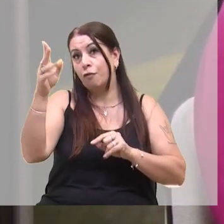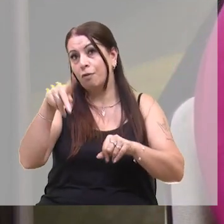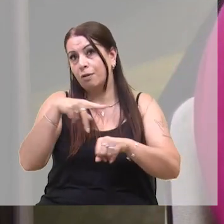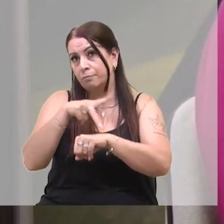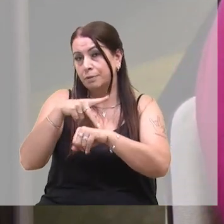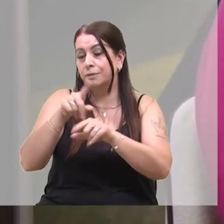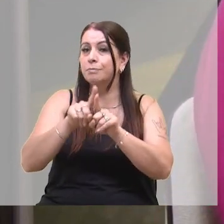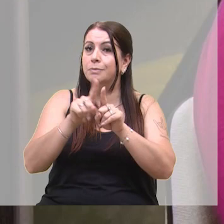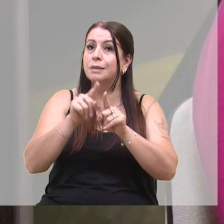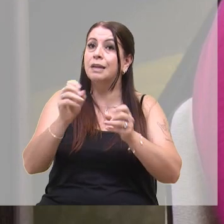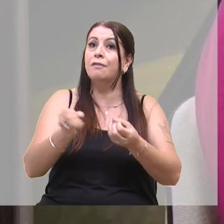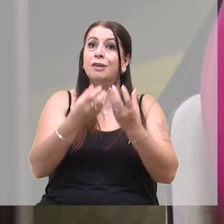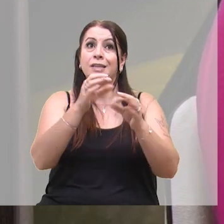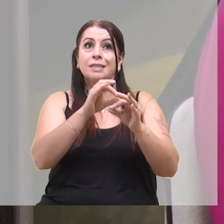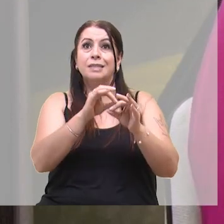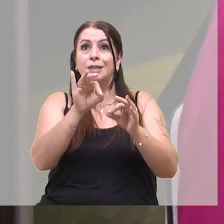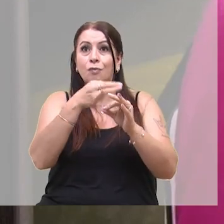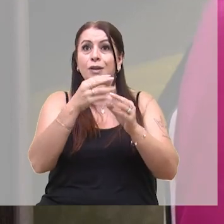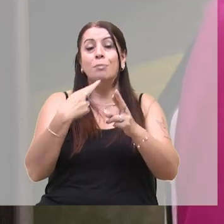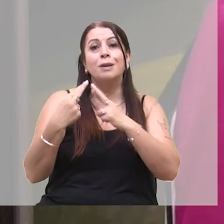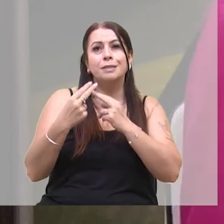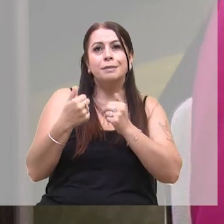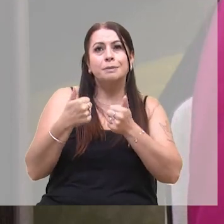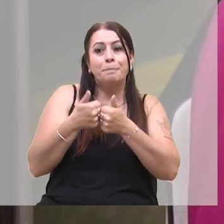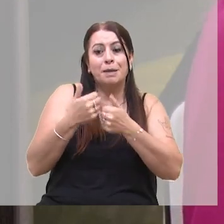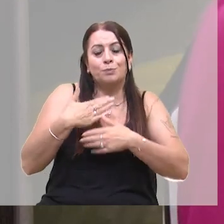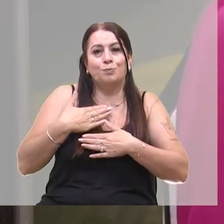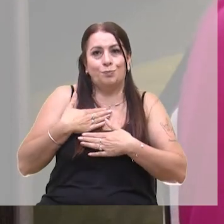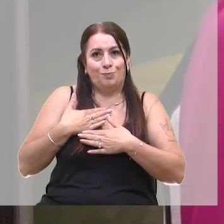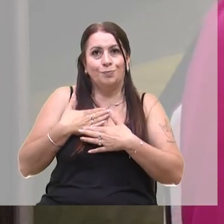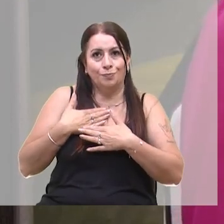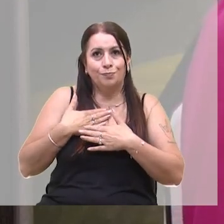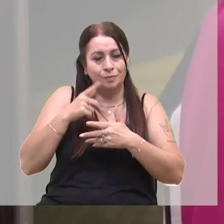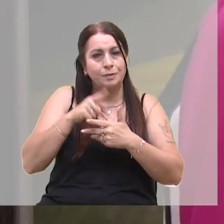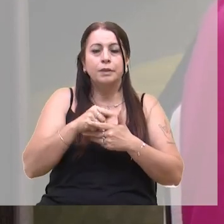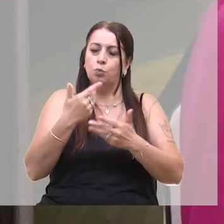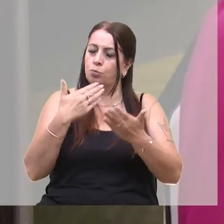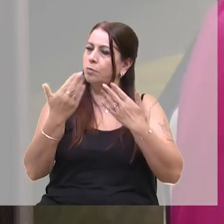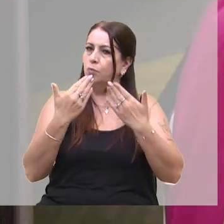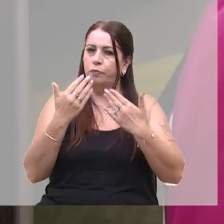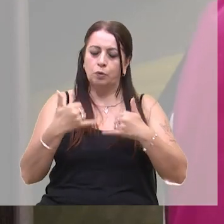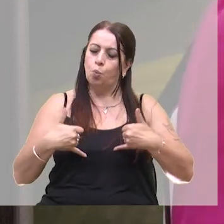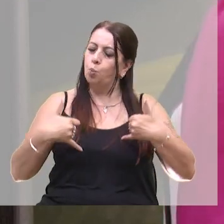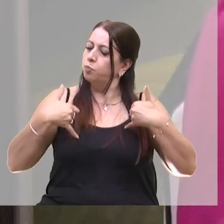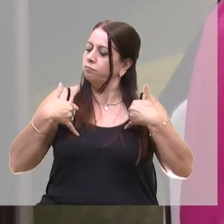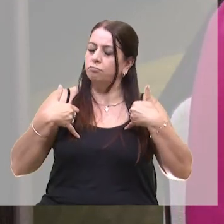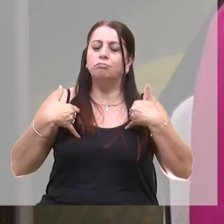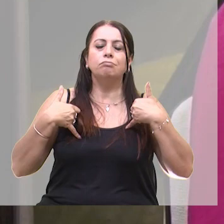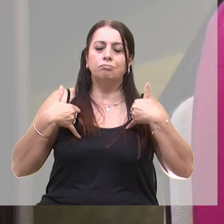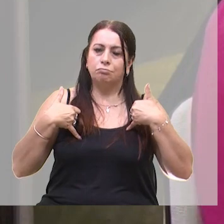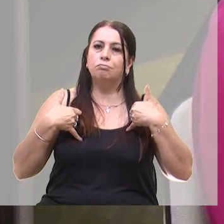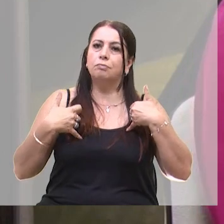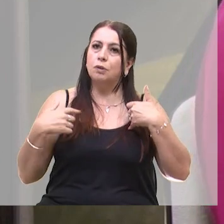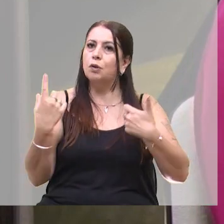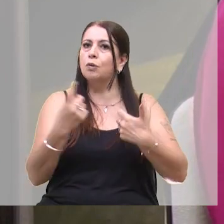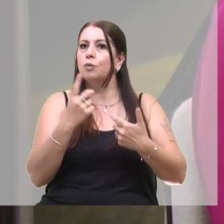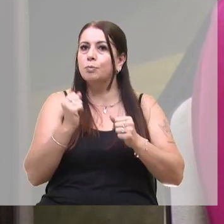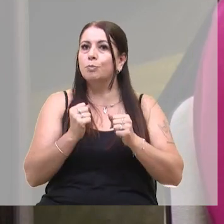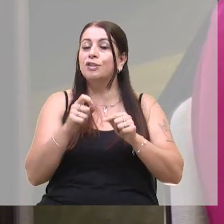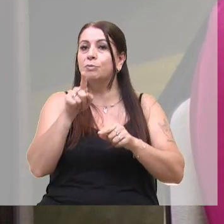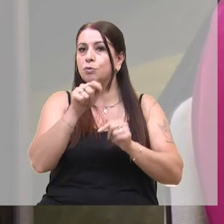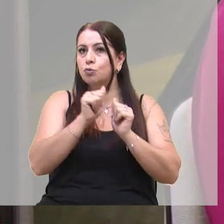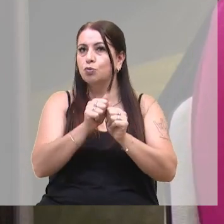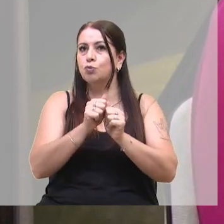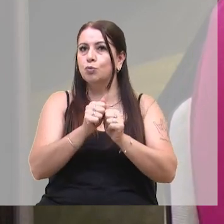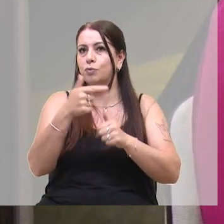internacionais, enfim. Então, a Festa da Uva tem uma relação muito próxima comigo, então é, sem dúvida nenhuma, um orgulho absurdo que a